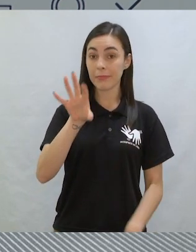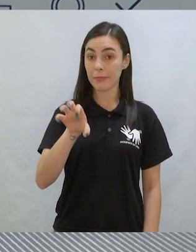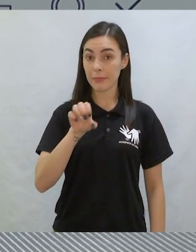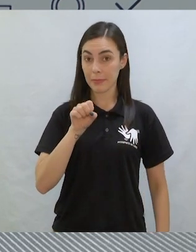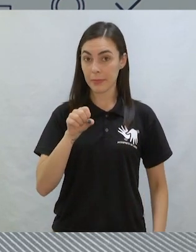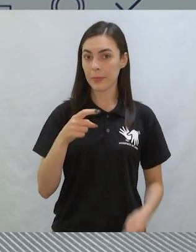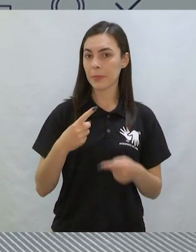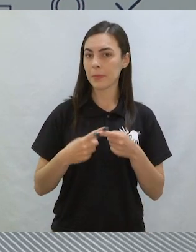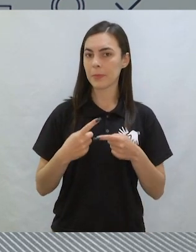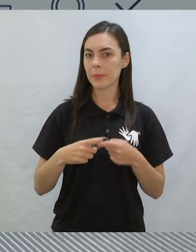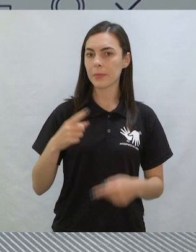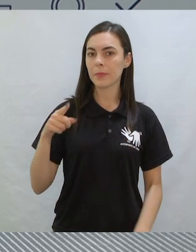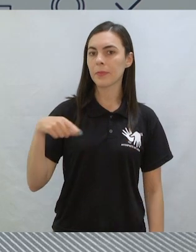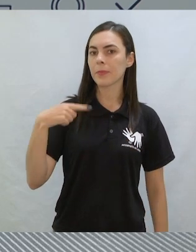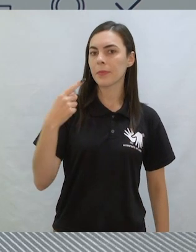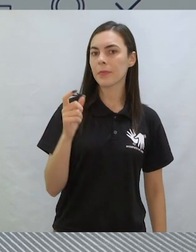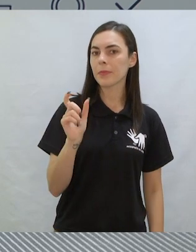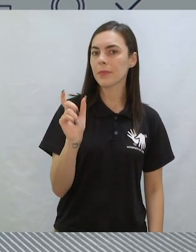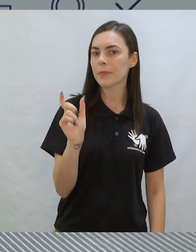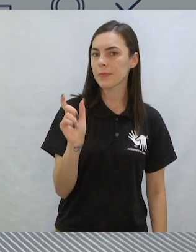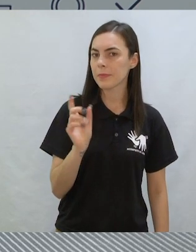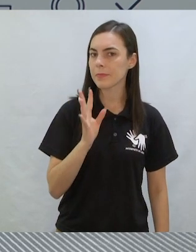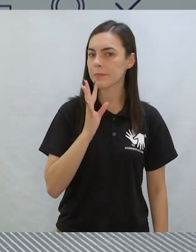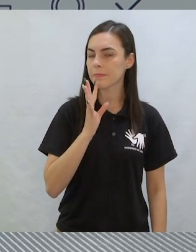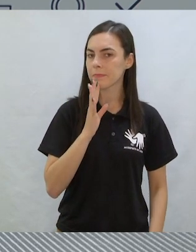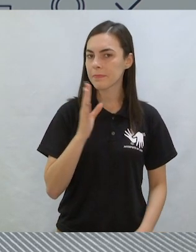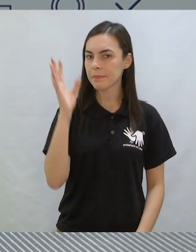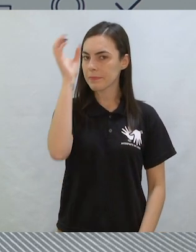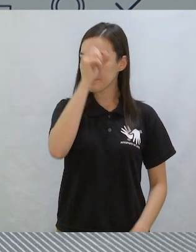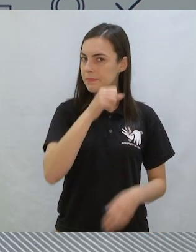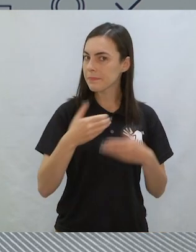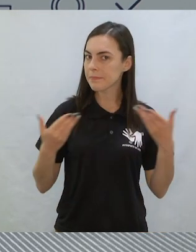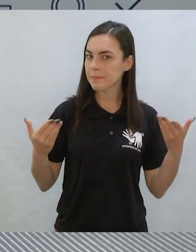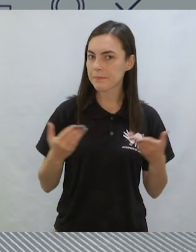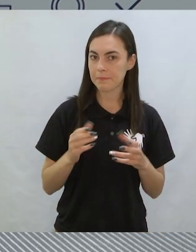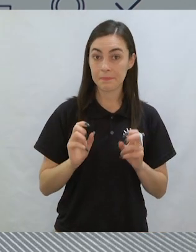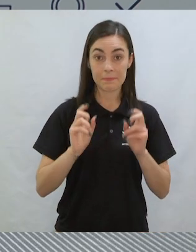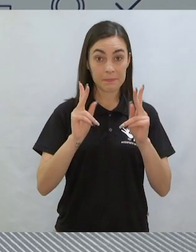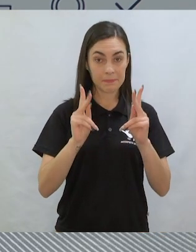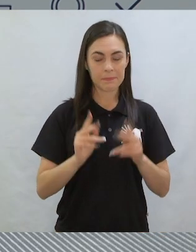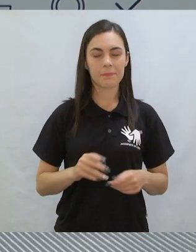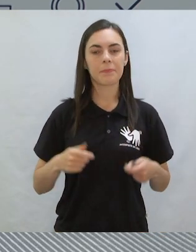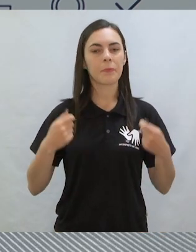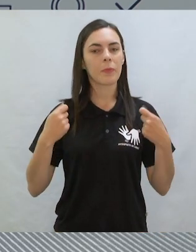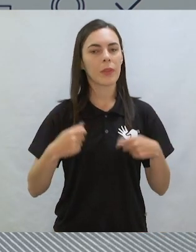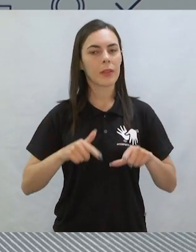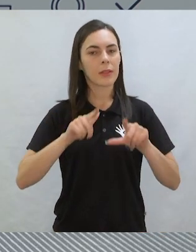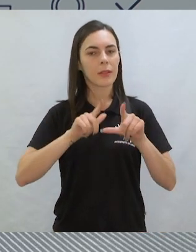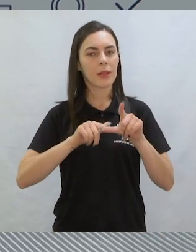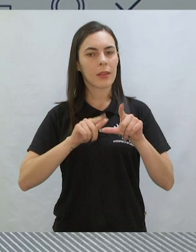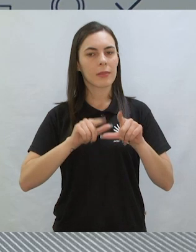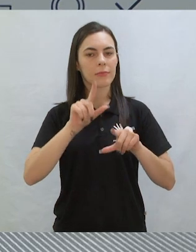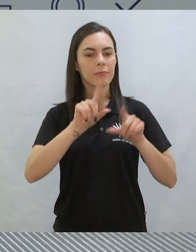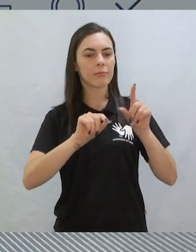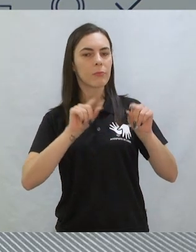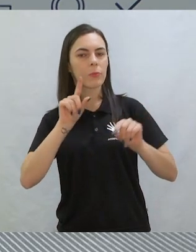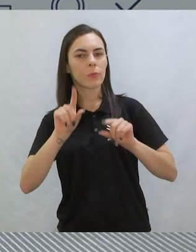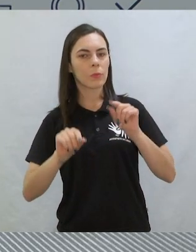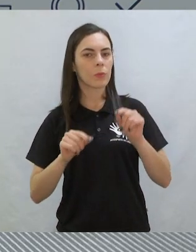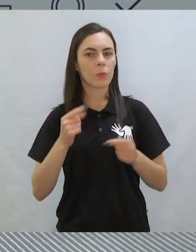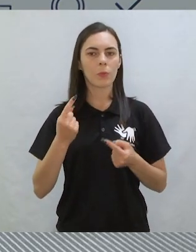porque na sequência nós vamos ver a palavra que nós vamos aprender hoje, ok? Então eu preciso que